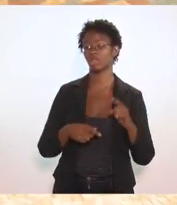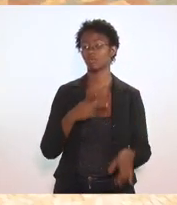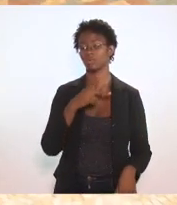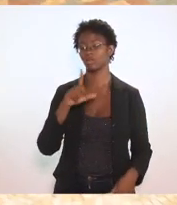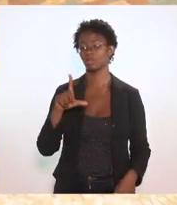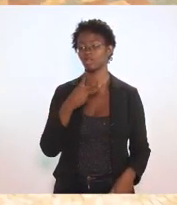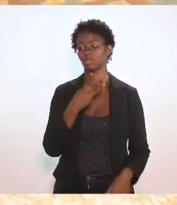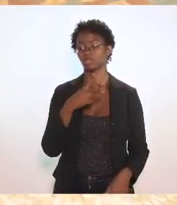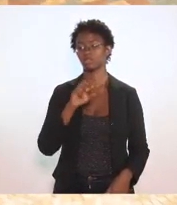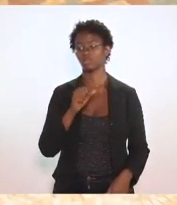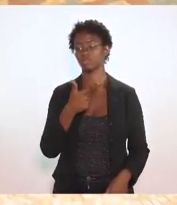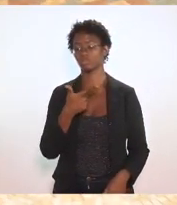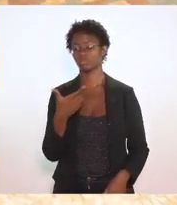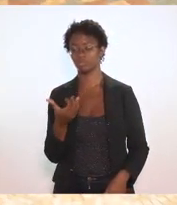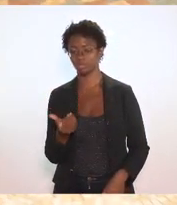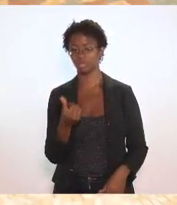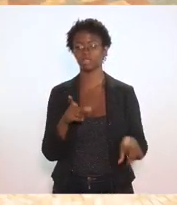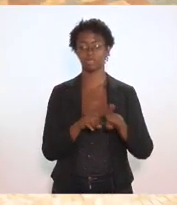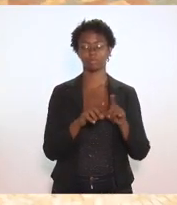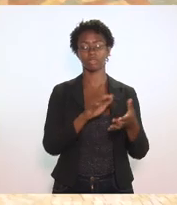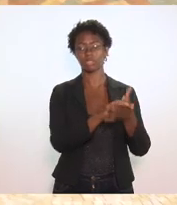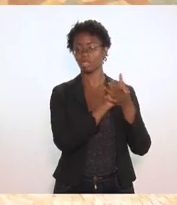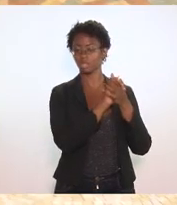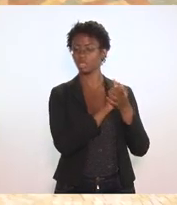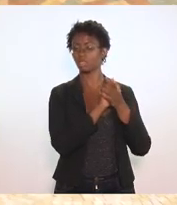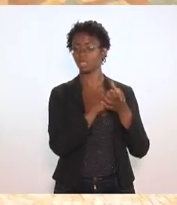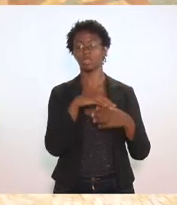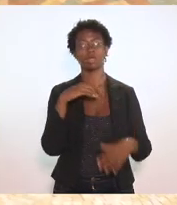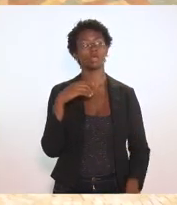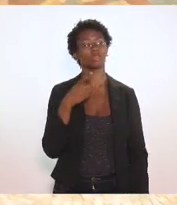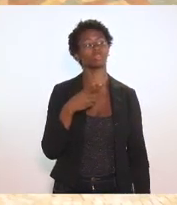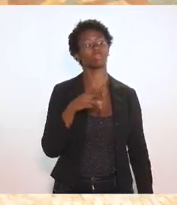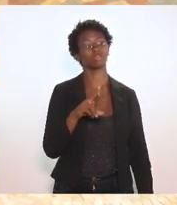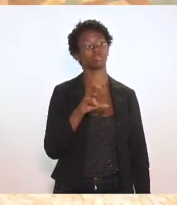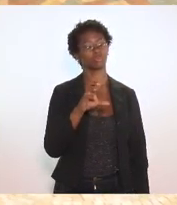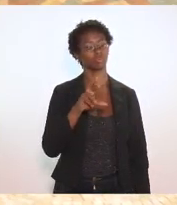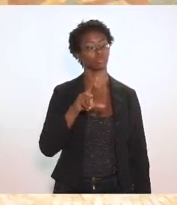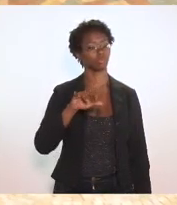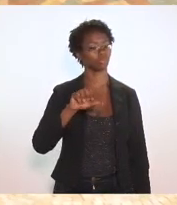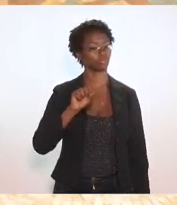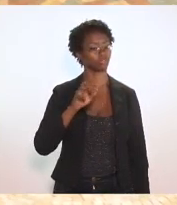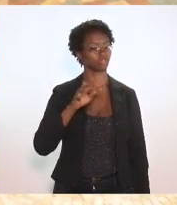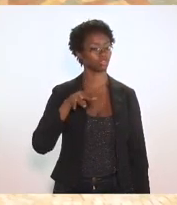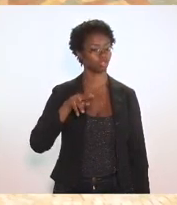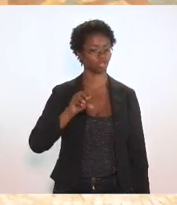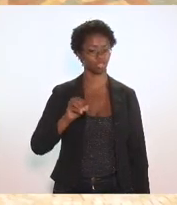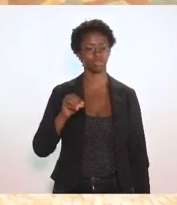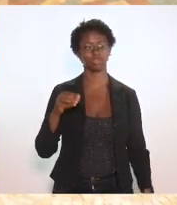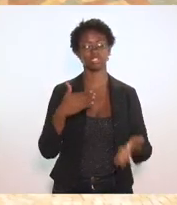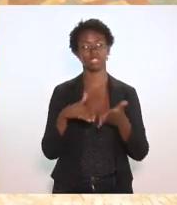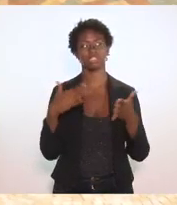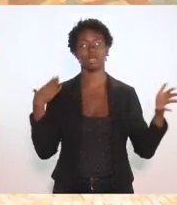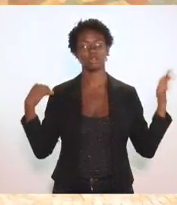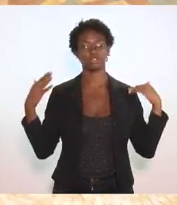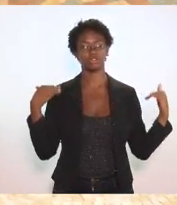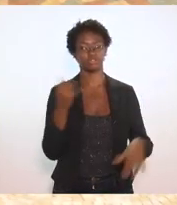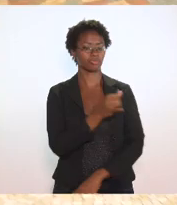3826. Quero aproveitar também e saudar aqui o doutor Cristiano Beraldo, secretário de Turismo da cidade do Rio de Janeiro. Obrigado, senhor